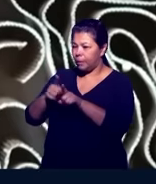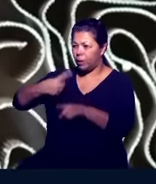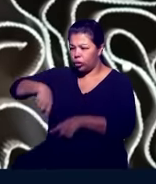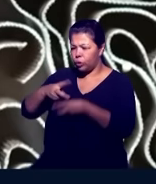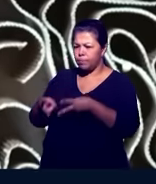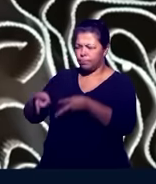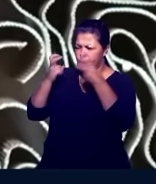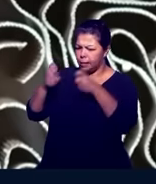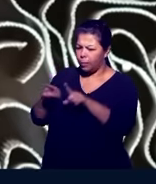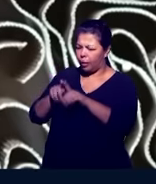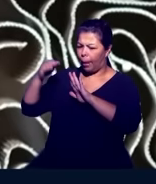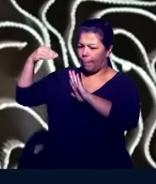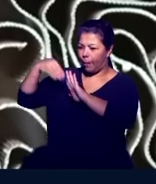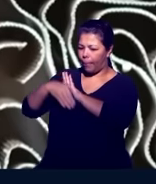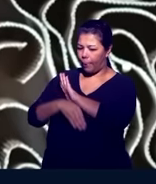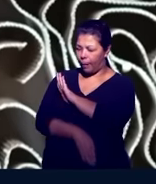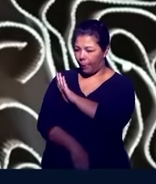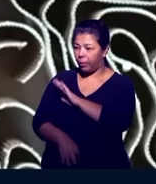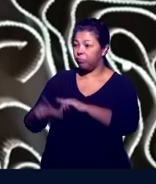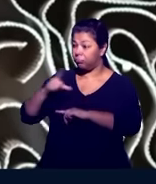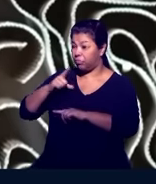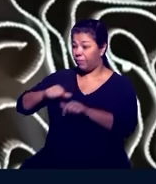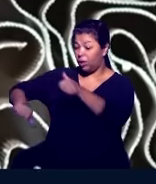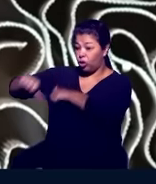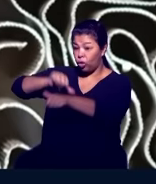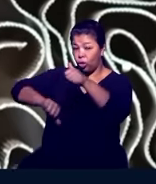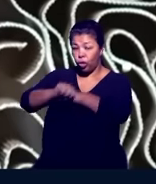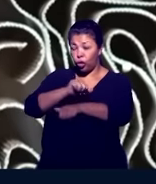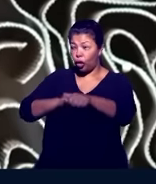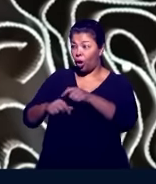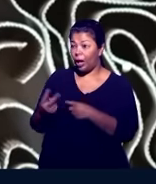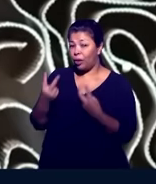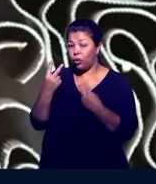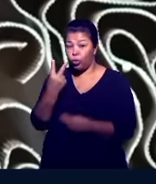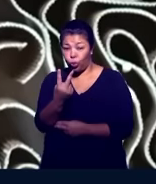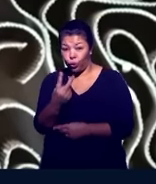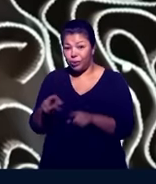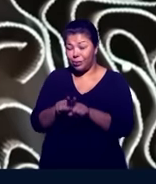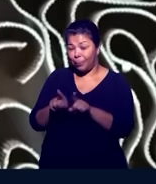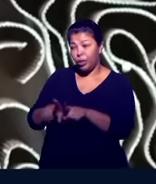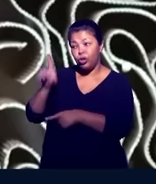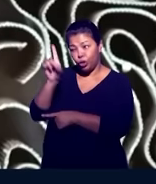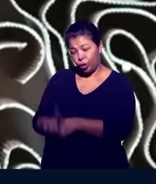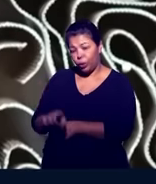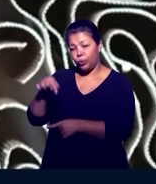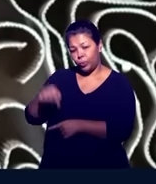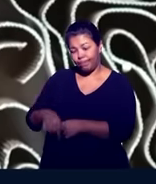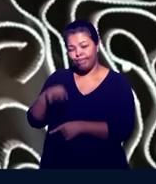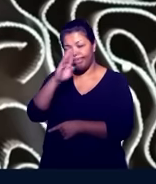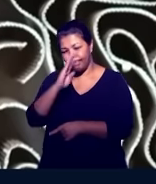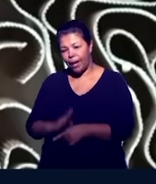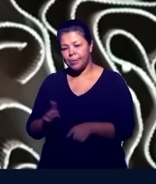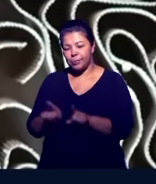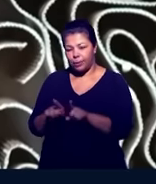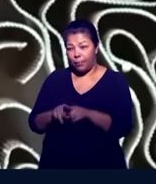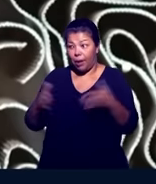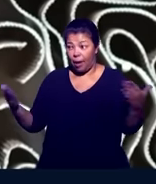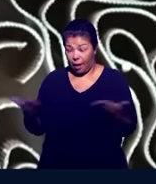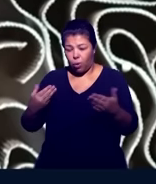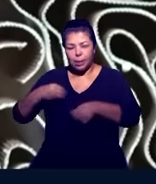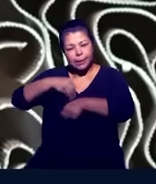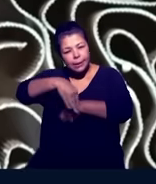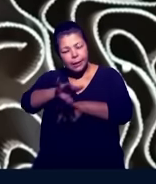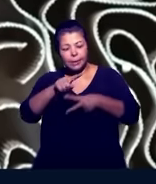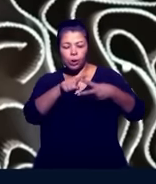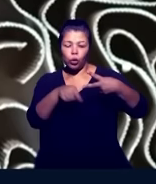caindo e a gente já teve a troca de dois diretores do Banco Central esse ano e a indicação de mais dois nomes agora eu queria que o senhor